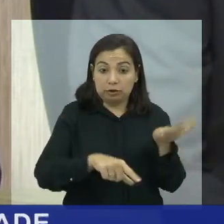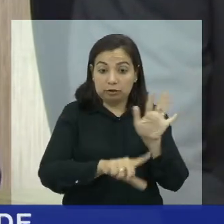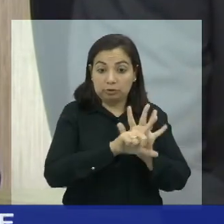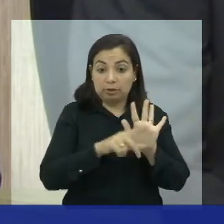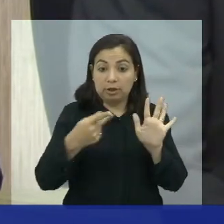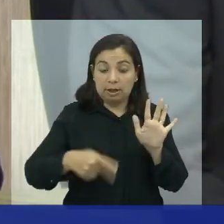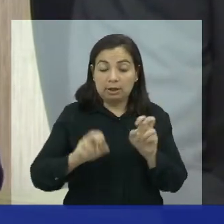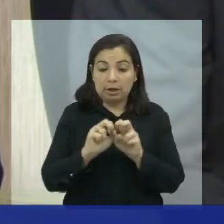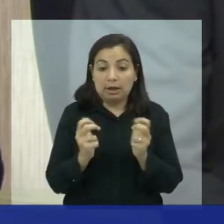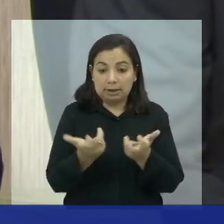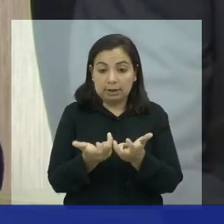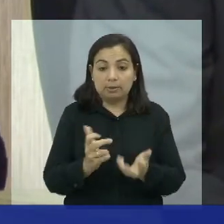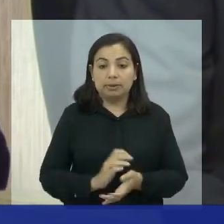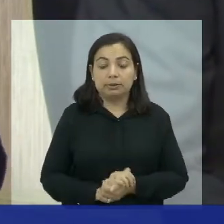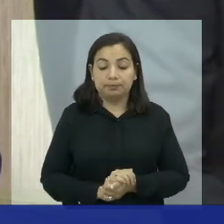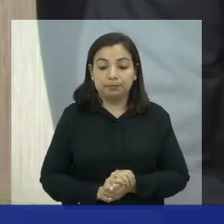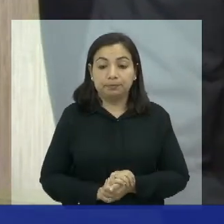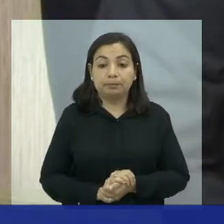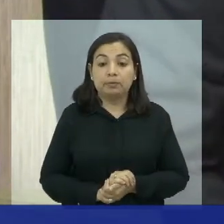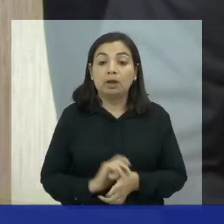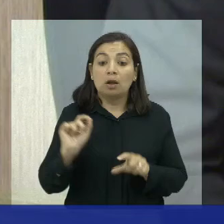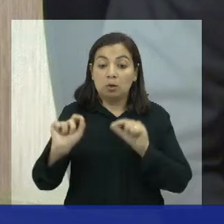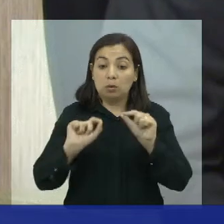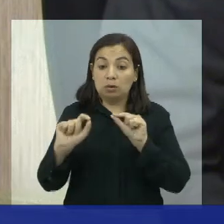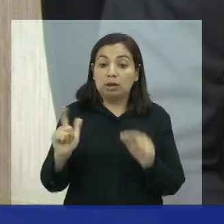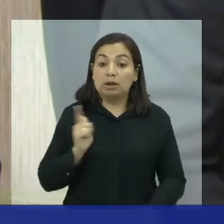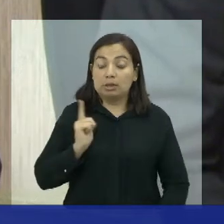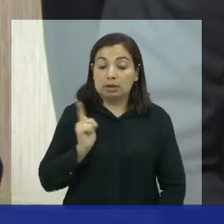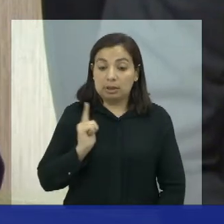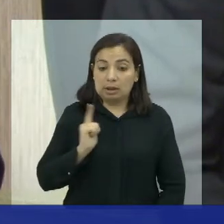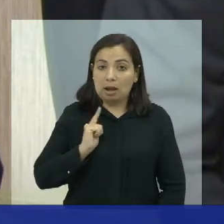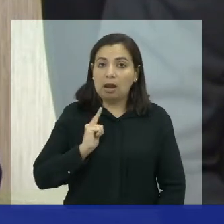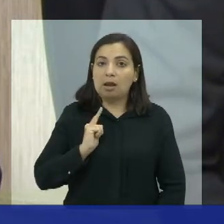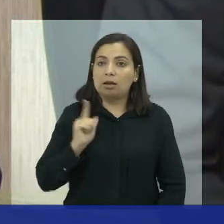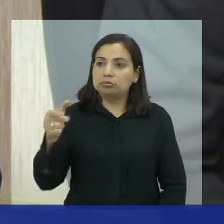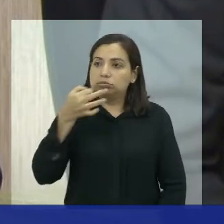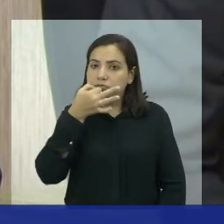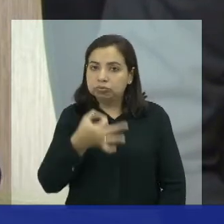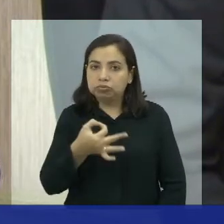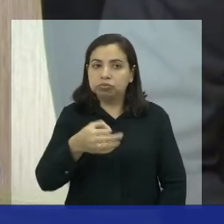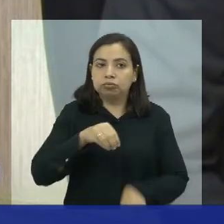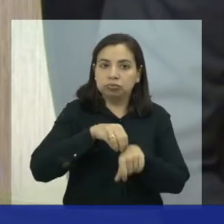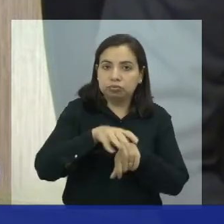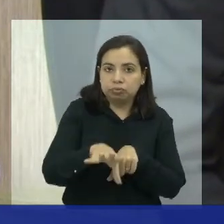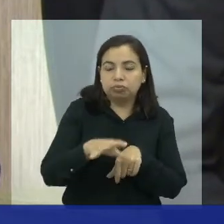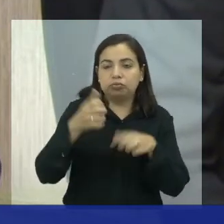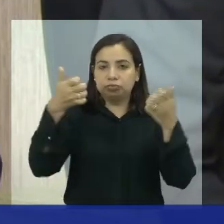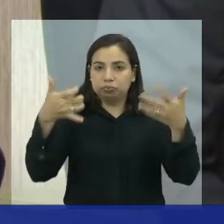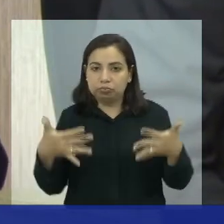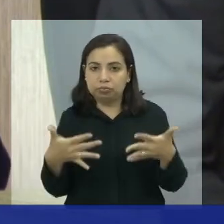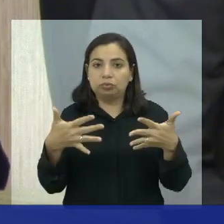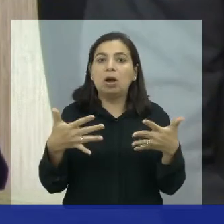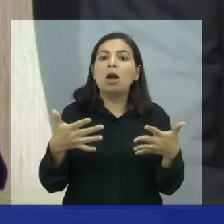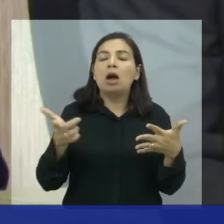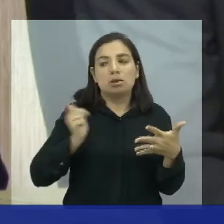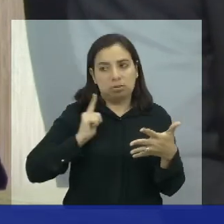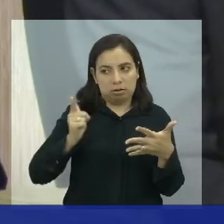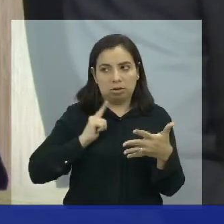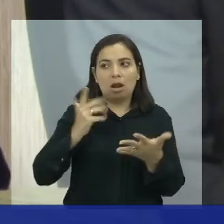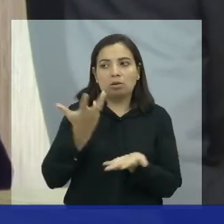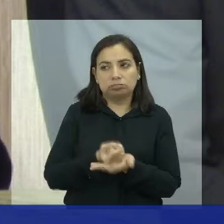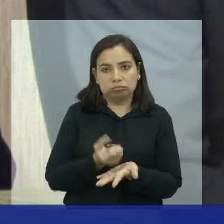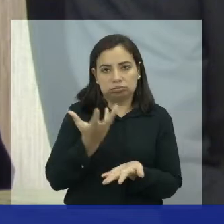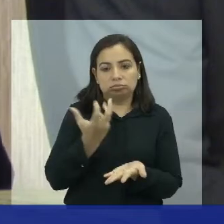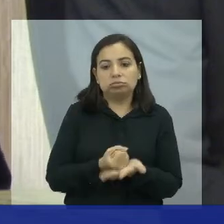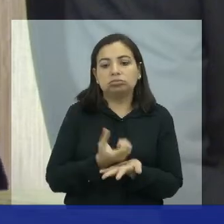na Câmara. Obviamente que tudo que está sendo exposto aqui está sendo devidamente